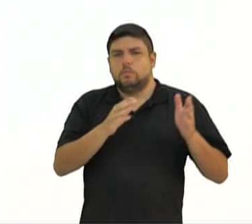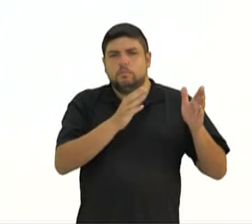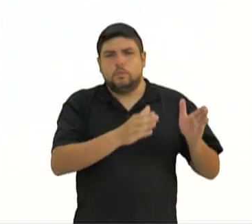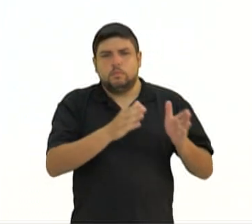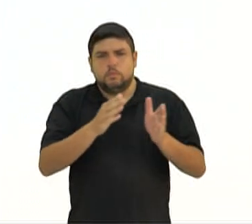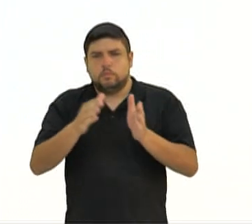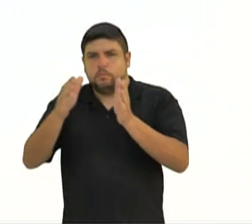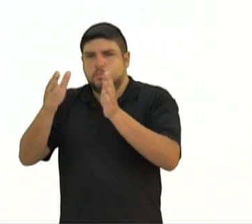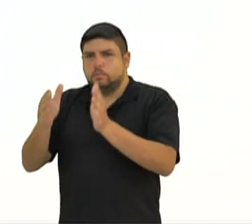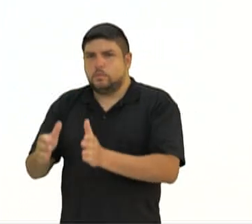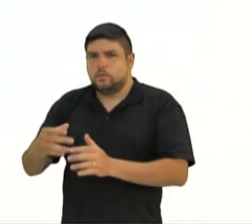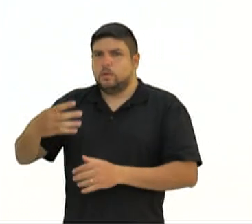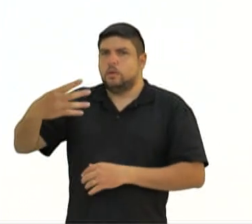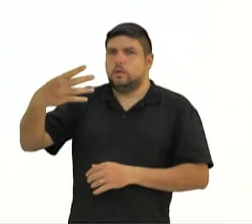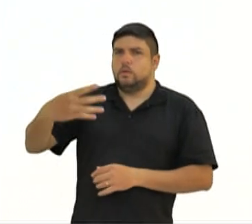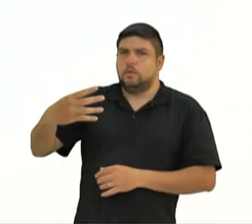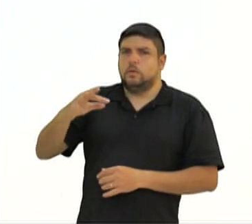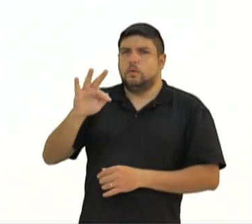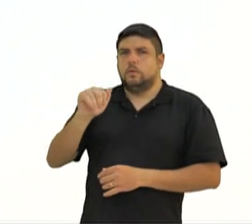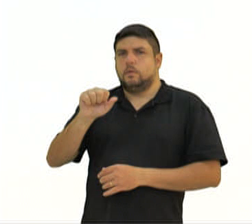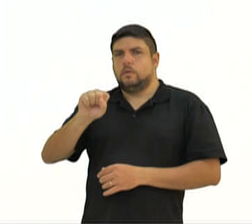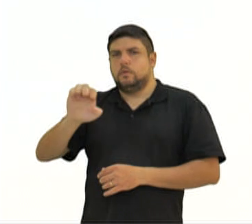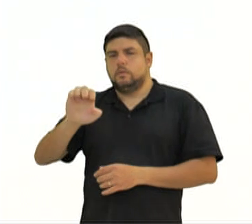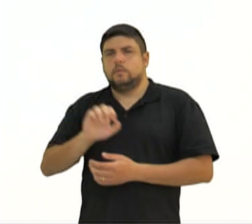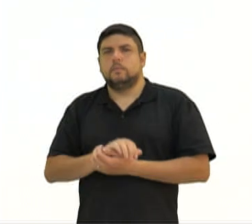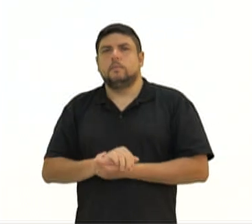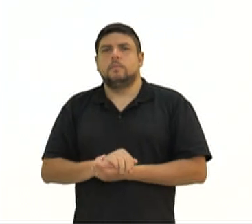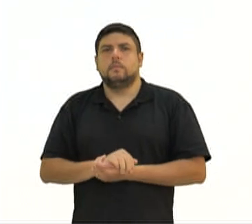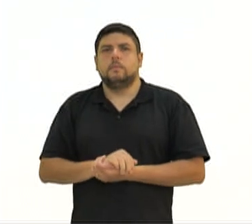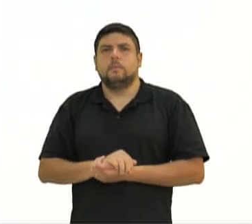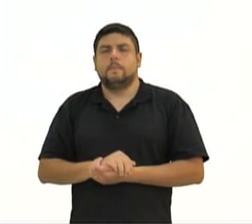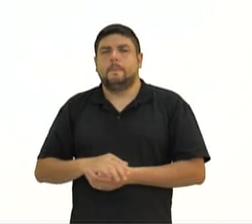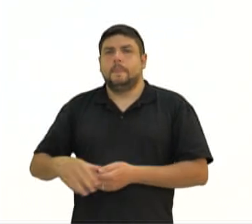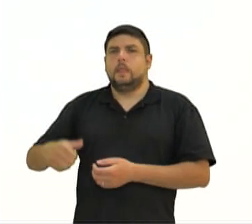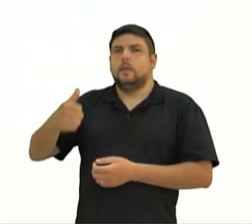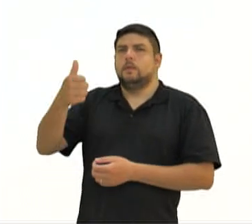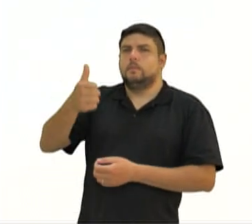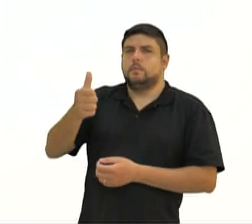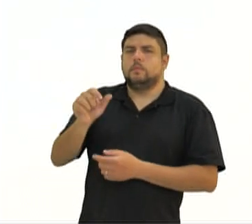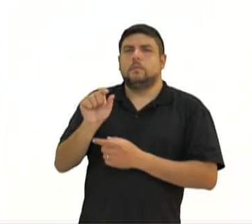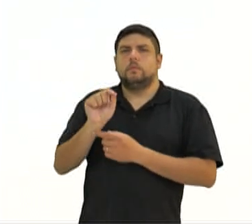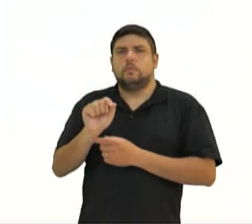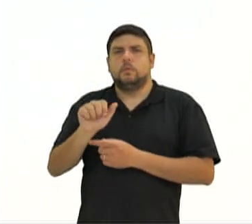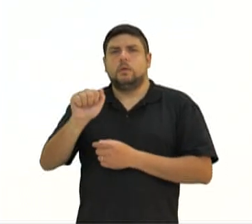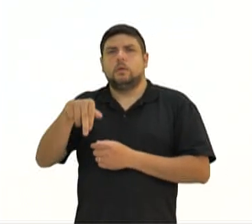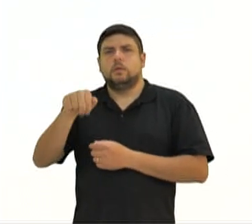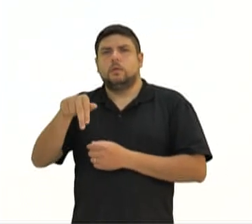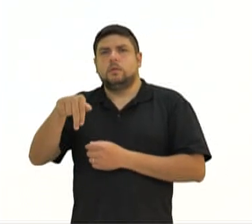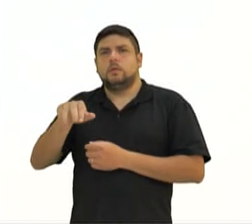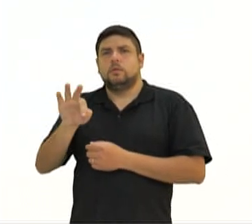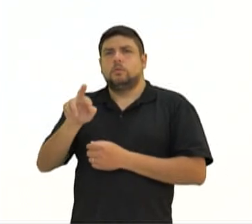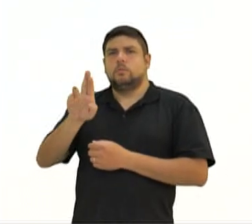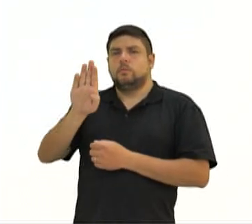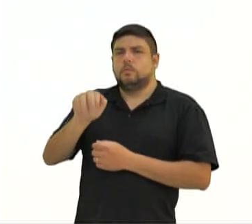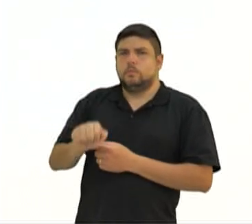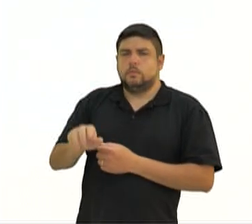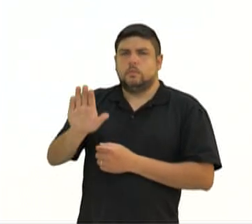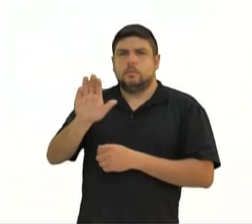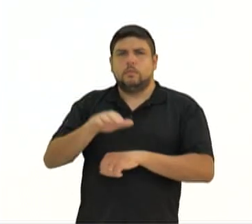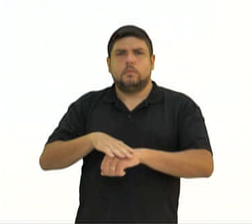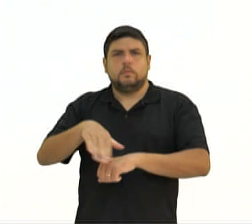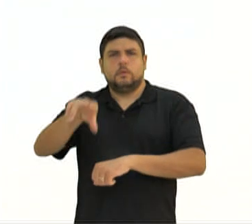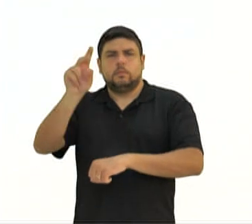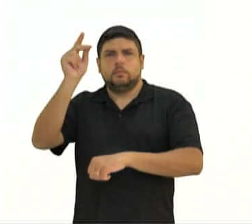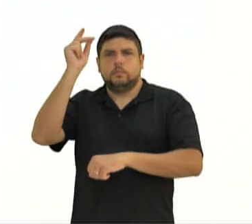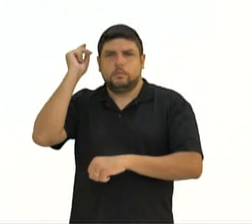2, 3, quarto, tá? A primeira fase é a Ananatuba, a mais antiga,